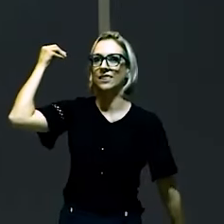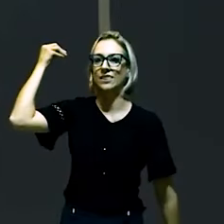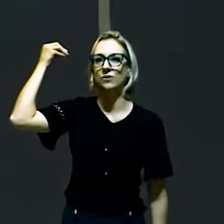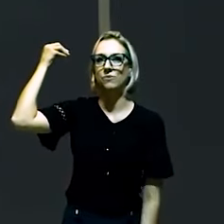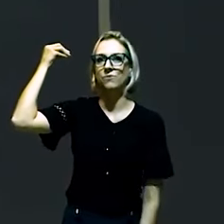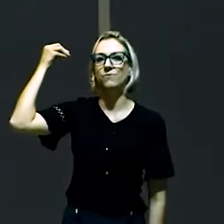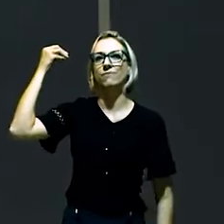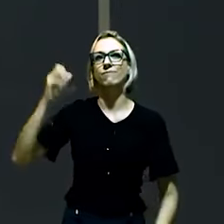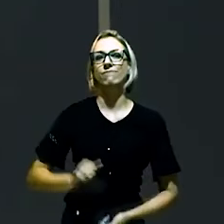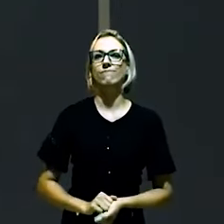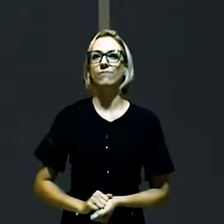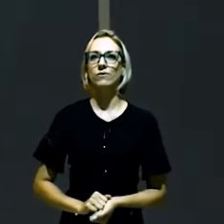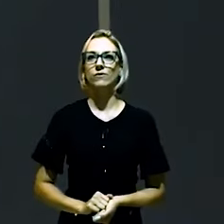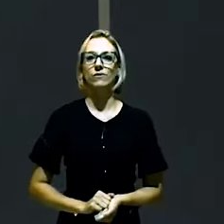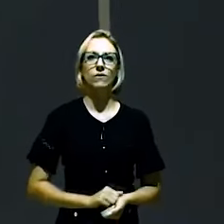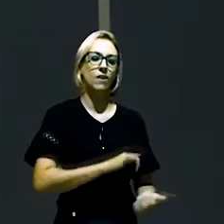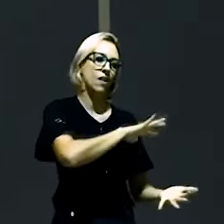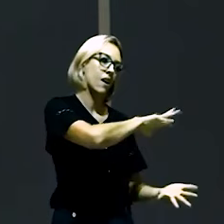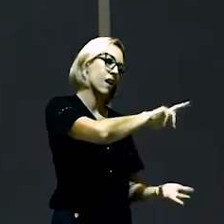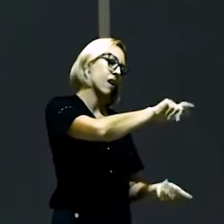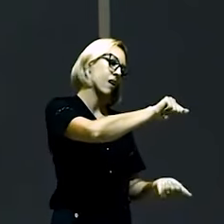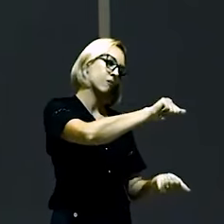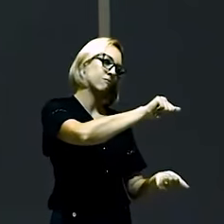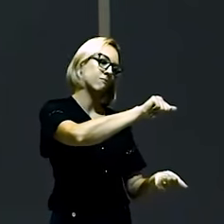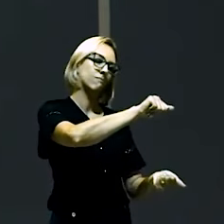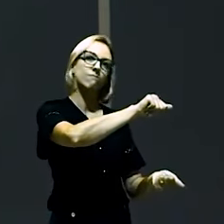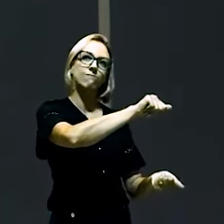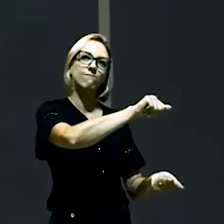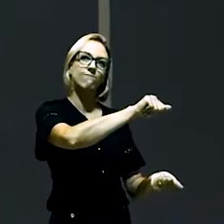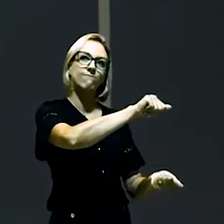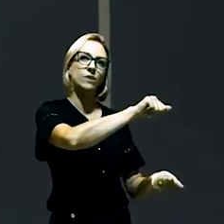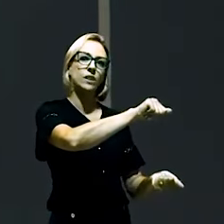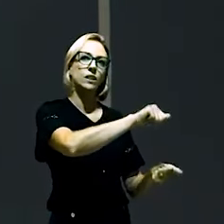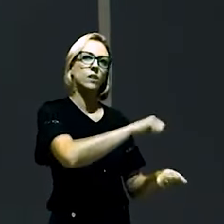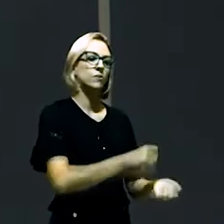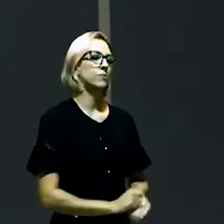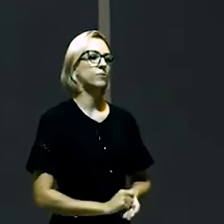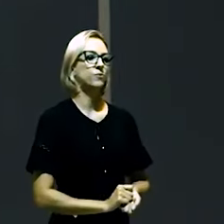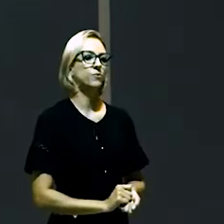E vai se rendendo a pornografia.